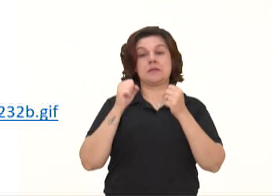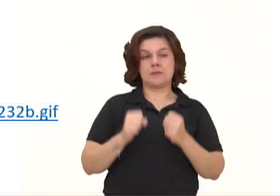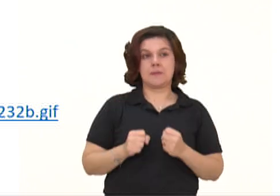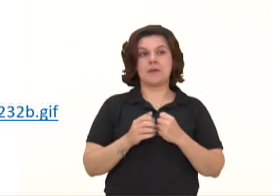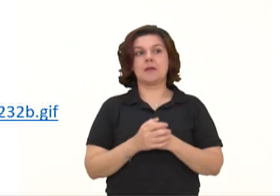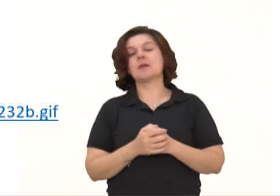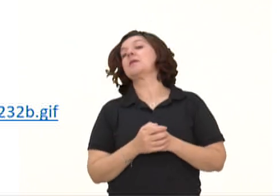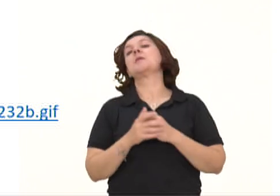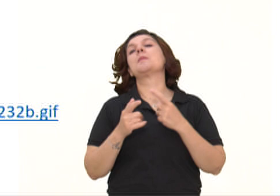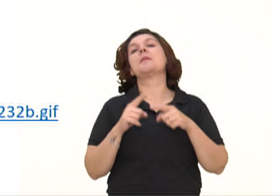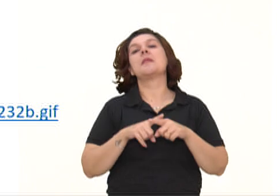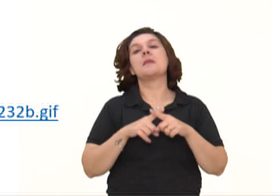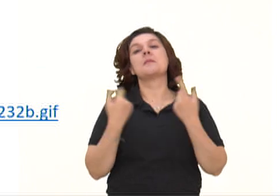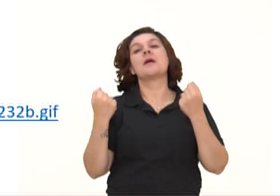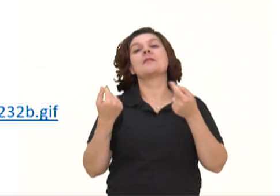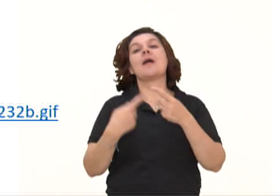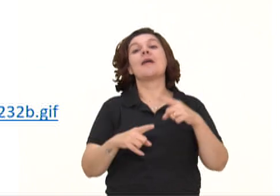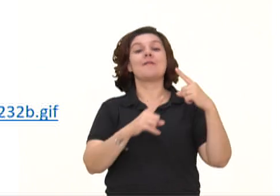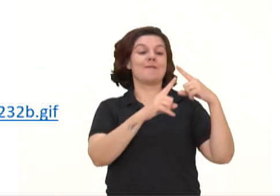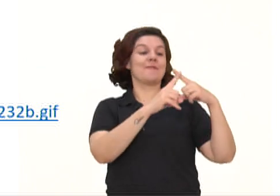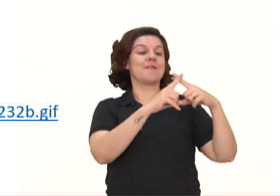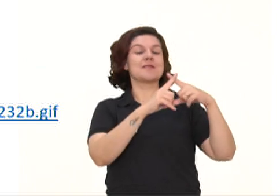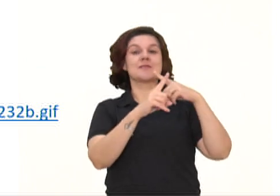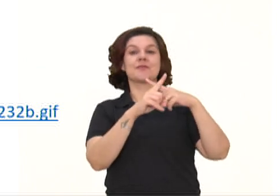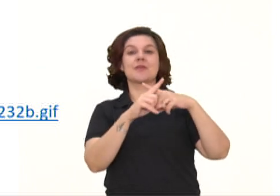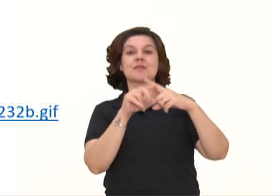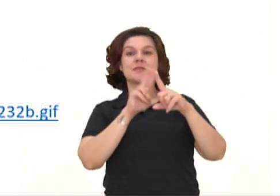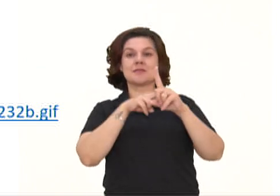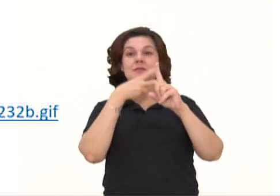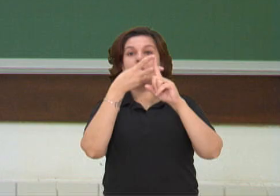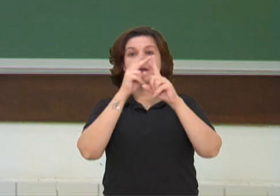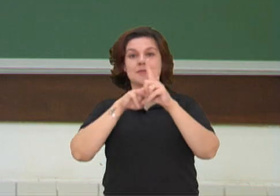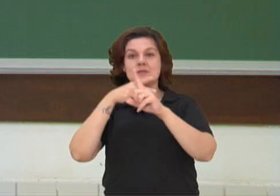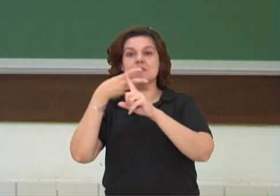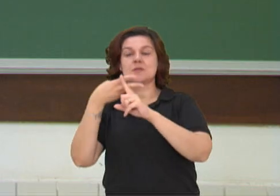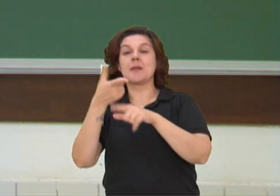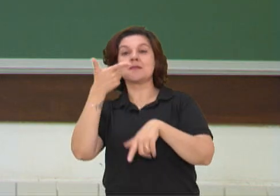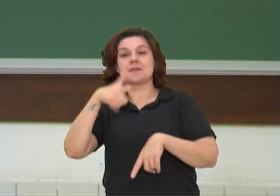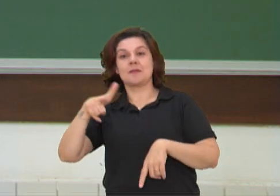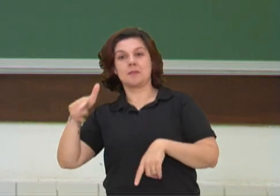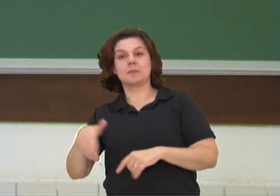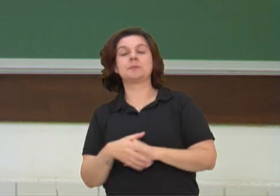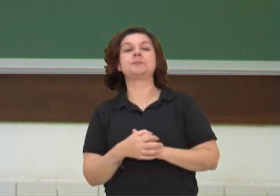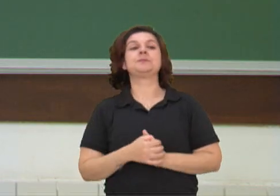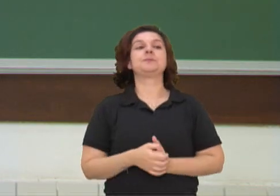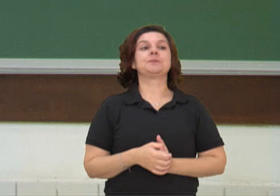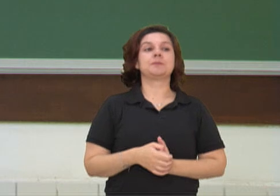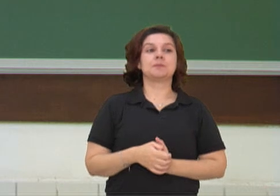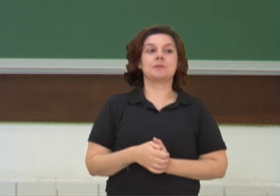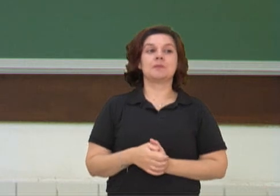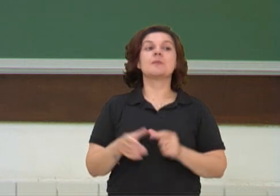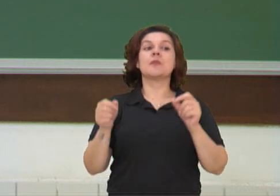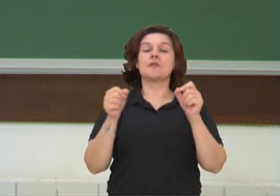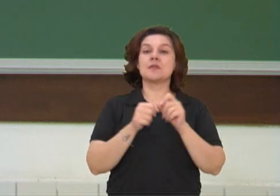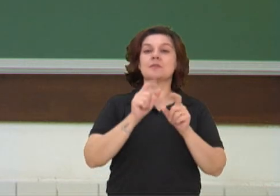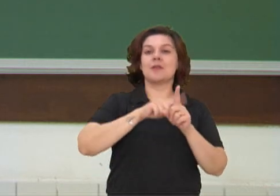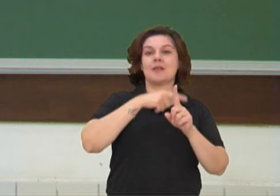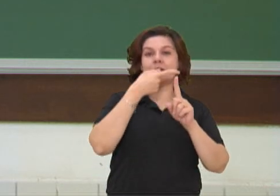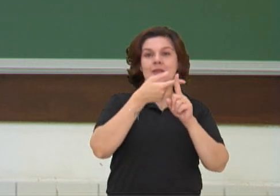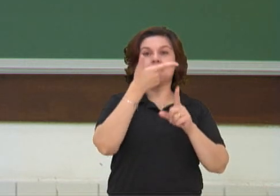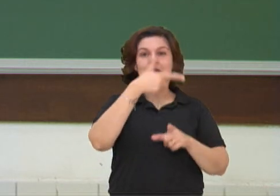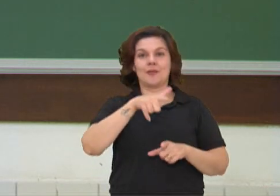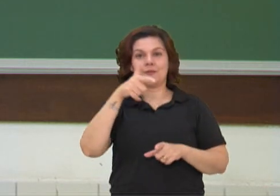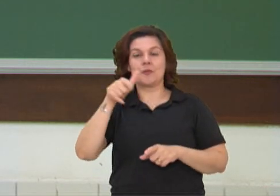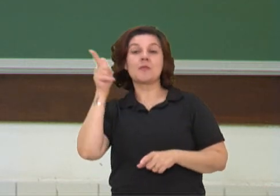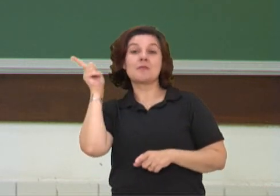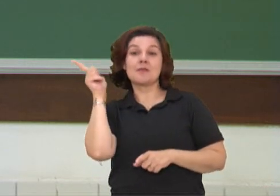ali uma quantidade de série e uma quantidade certa ali de repetição. Então vocês vão precisar fazer ali por várias vezes aquele exercício para que